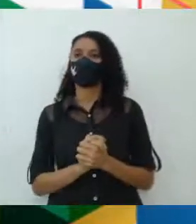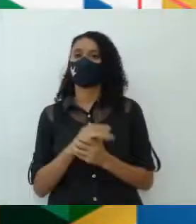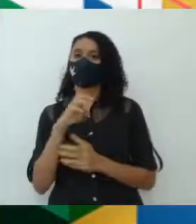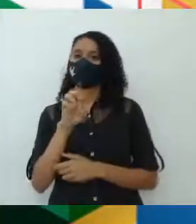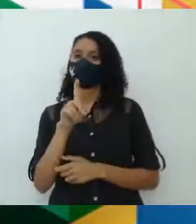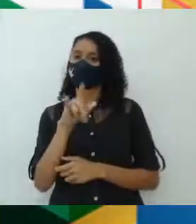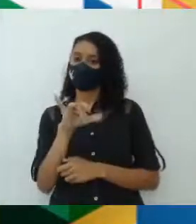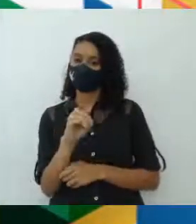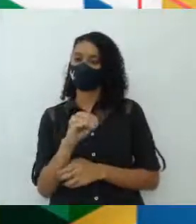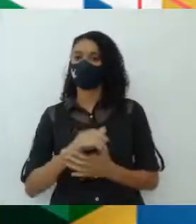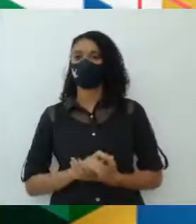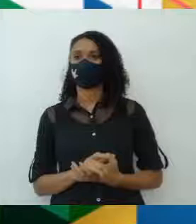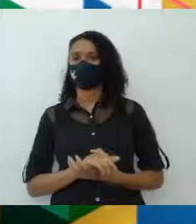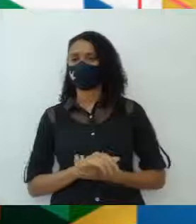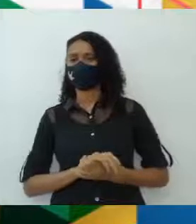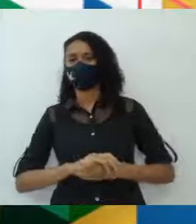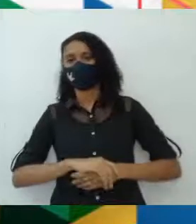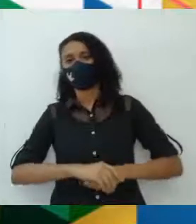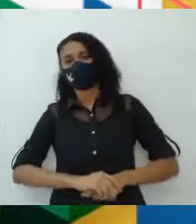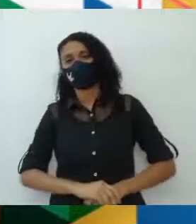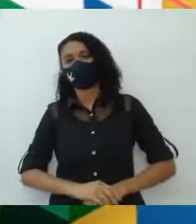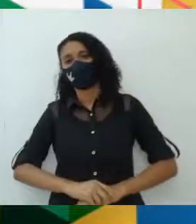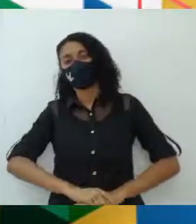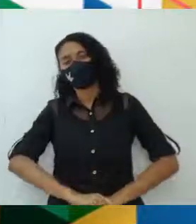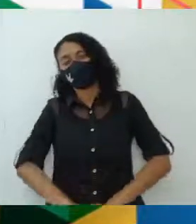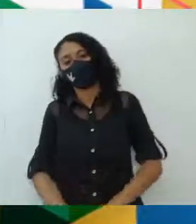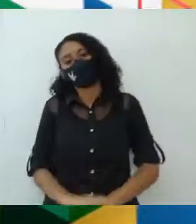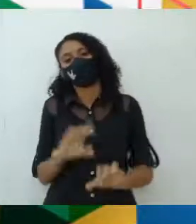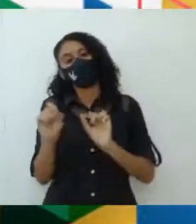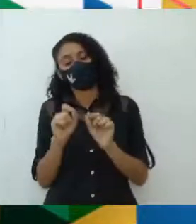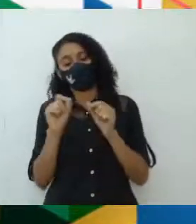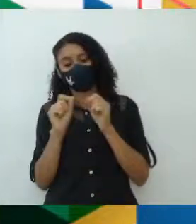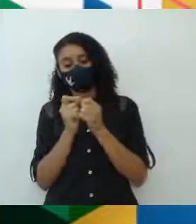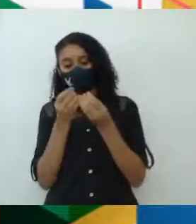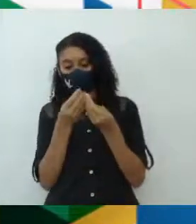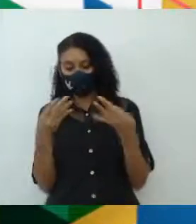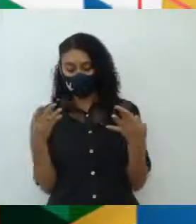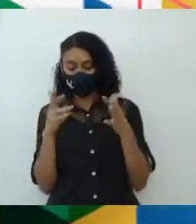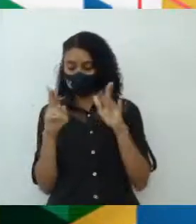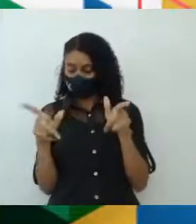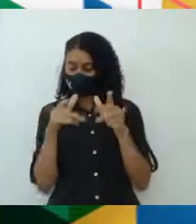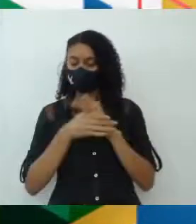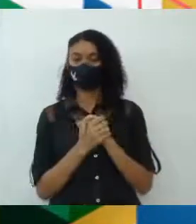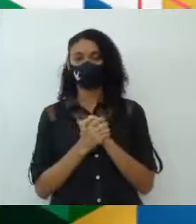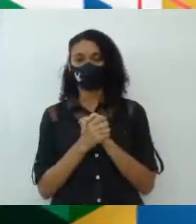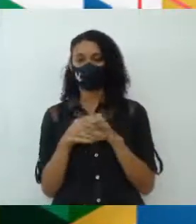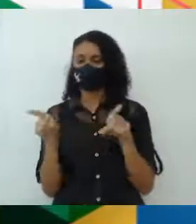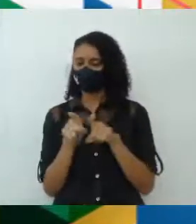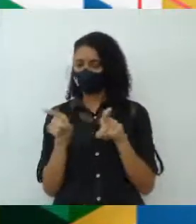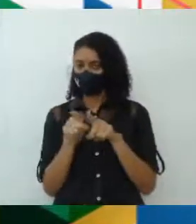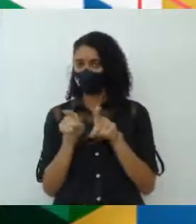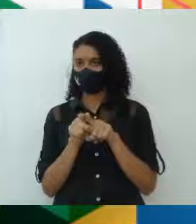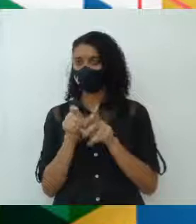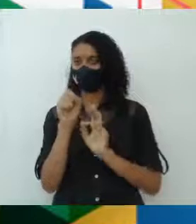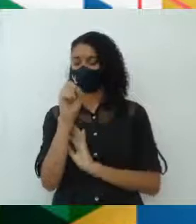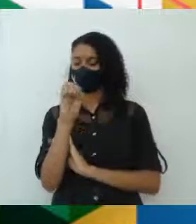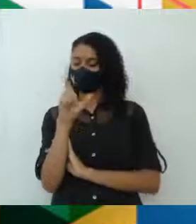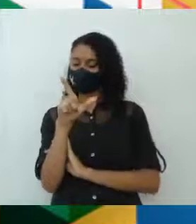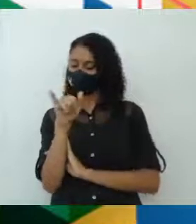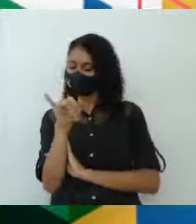médio para cada átomo desse que a gente está colocando. Se eu pego uma substância diferente, também no estado